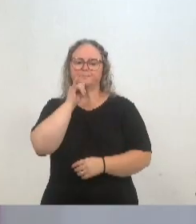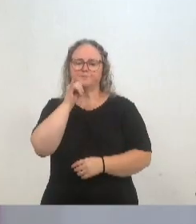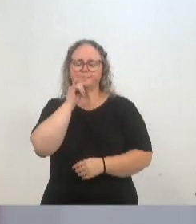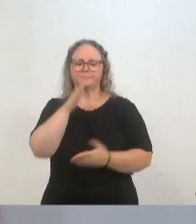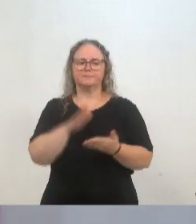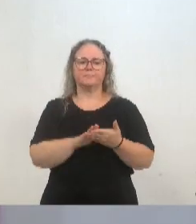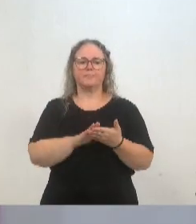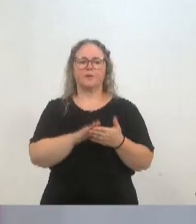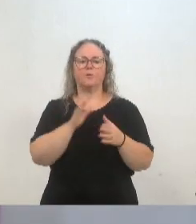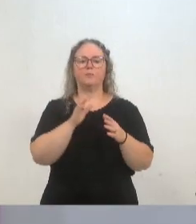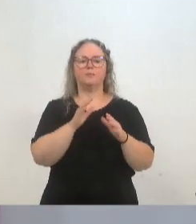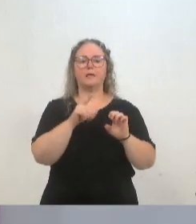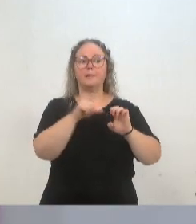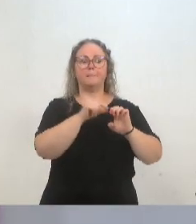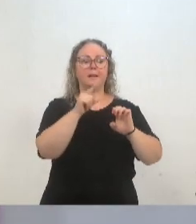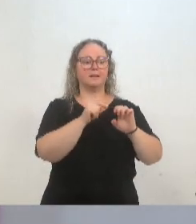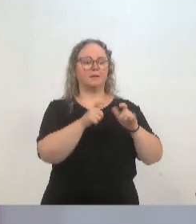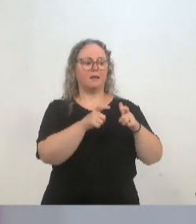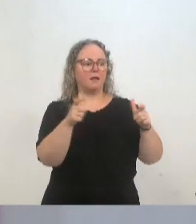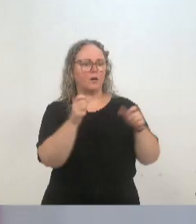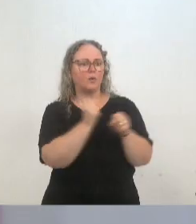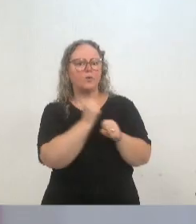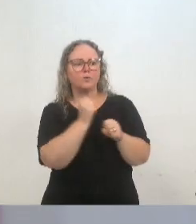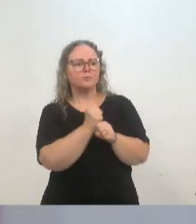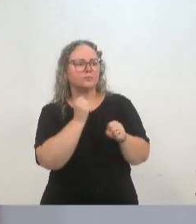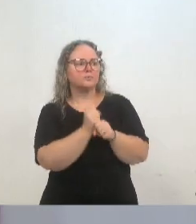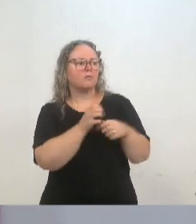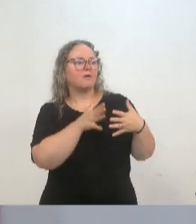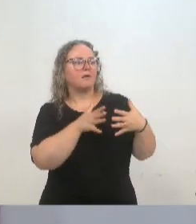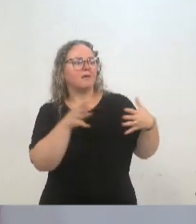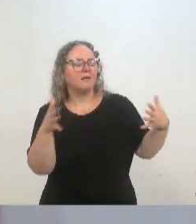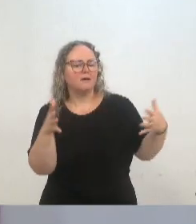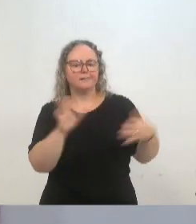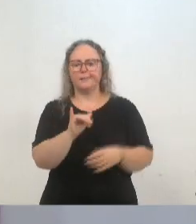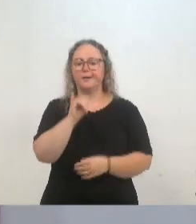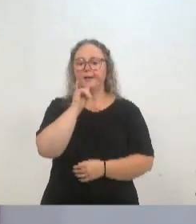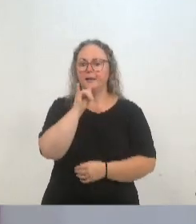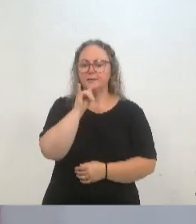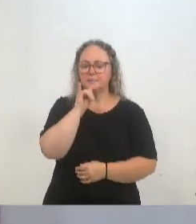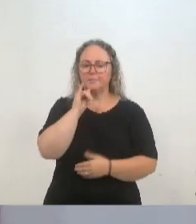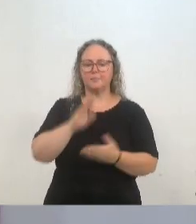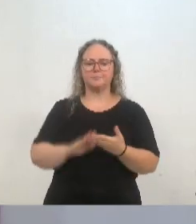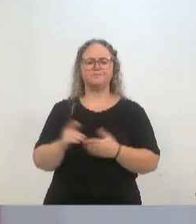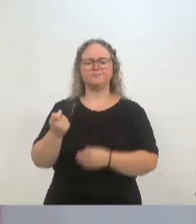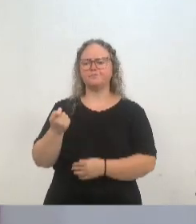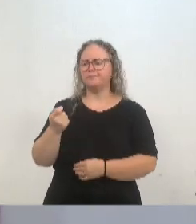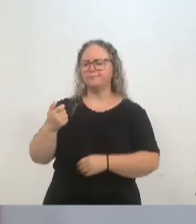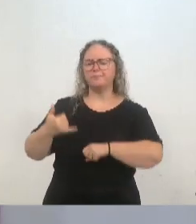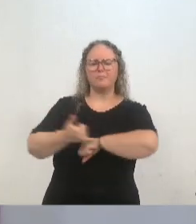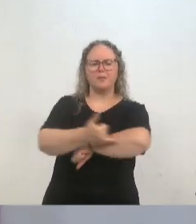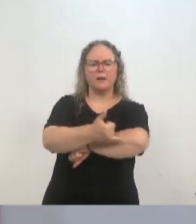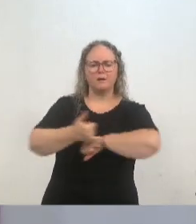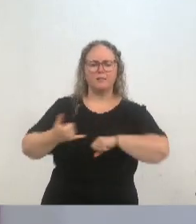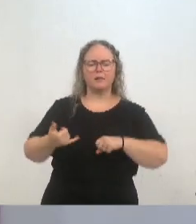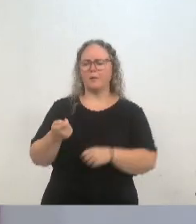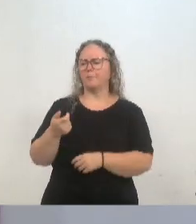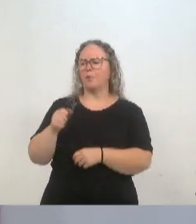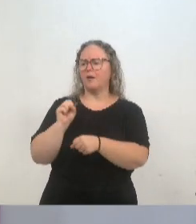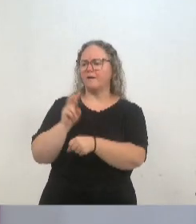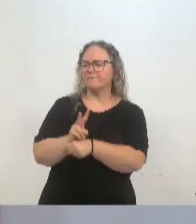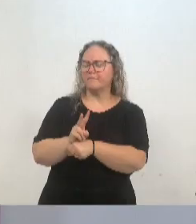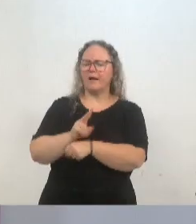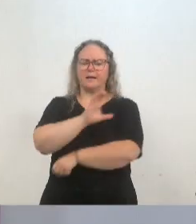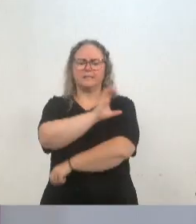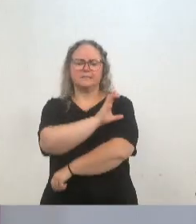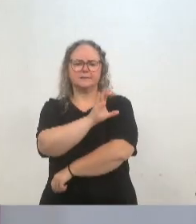empreendimento. Por exemplo, lá no extremo da região norte de Blumenau, na Tatutíba, onde tem pouca infraestrutura, onde tem pouca oferta de vagas de creche,